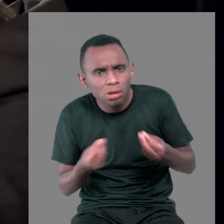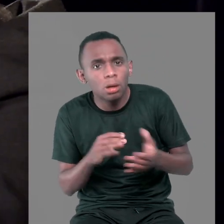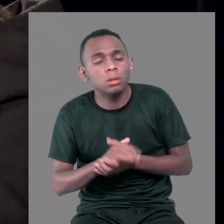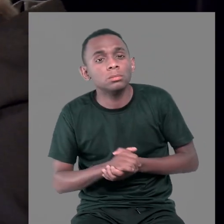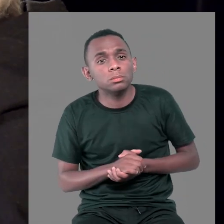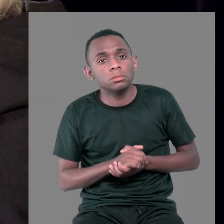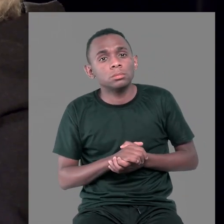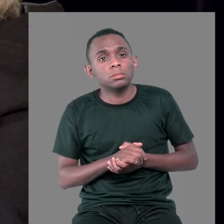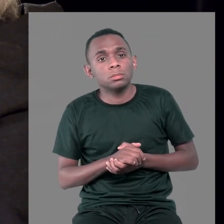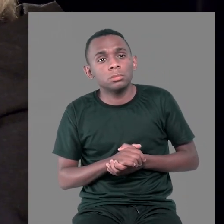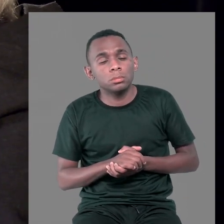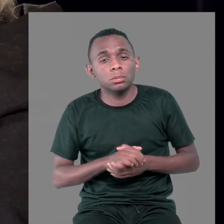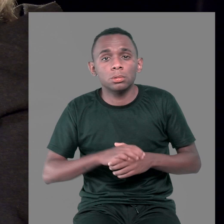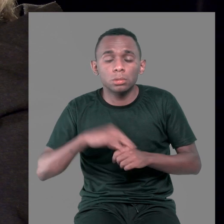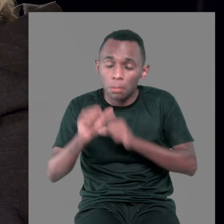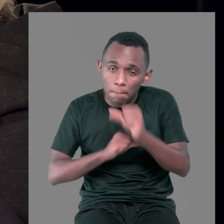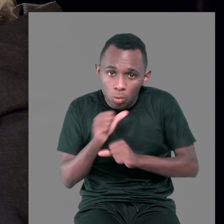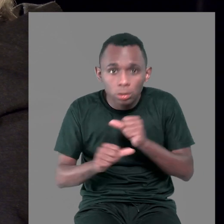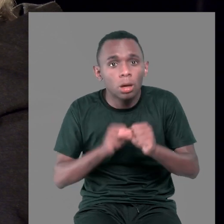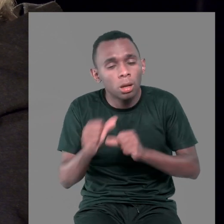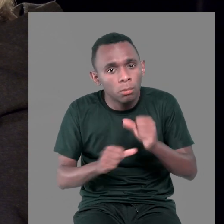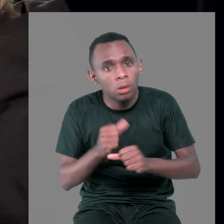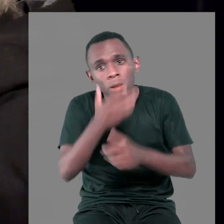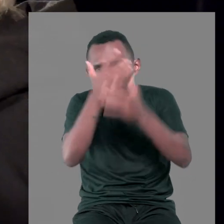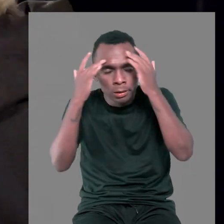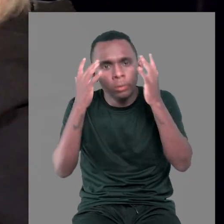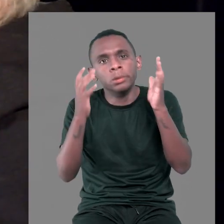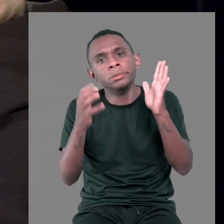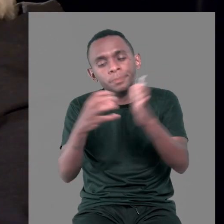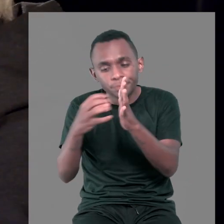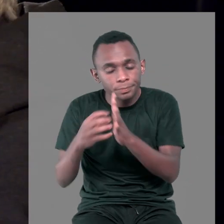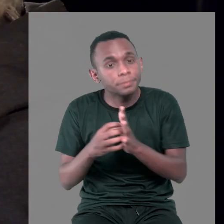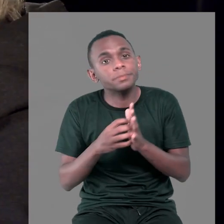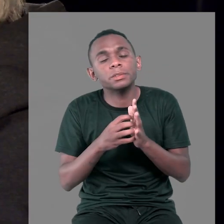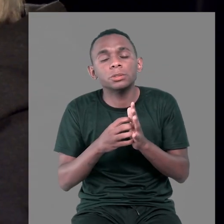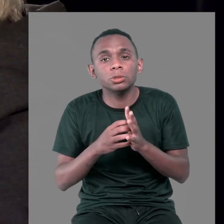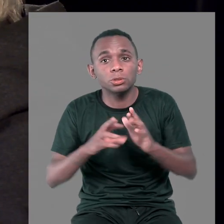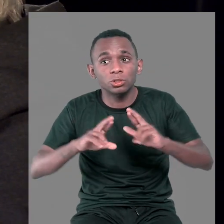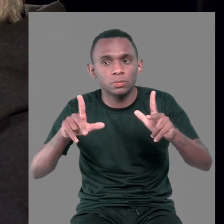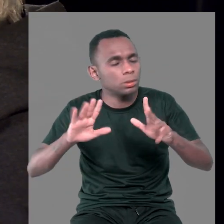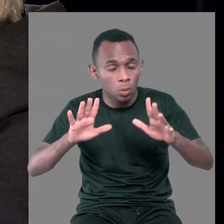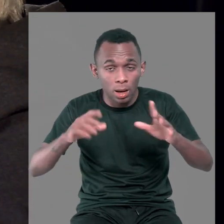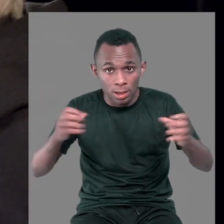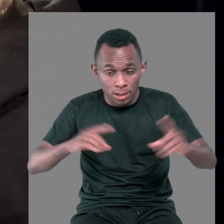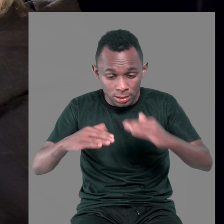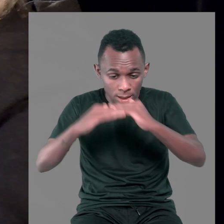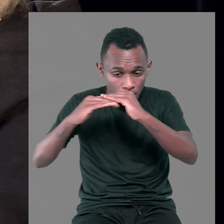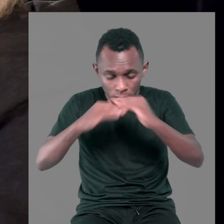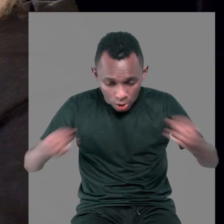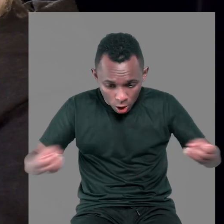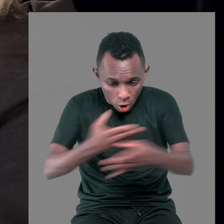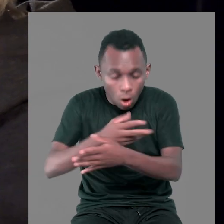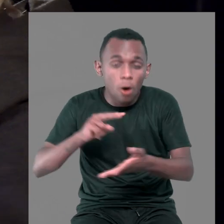investigamos e colocamos em questão os pilares da nossa vida em comum. Uma